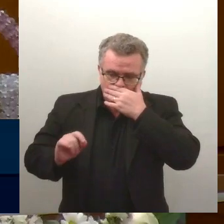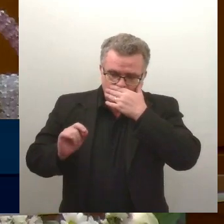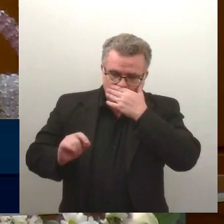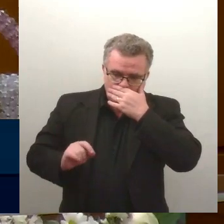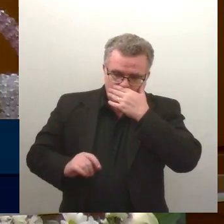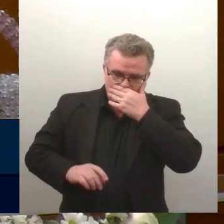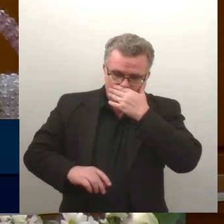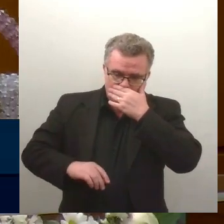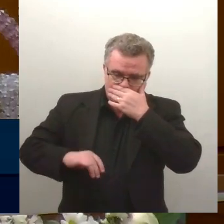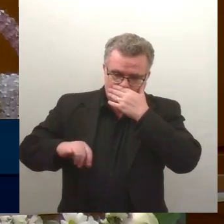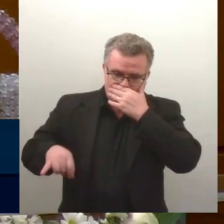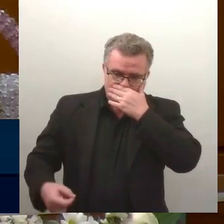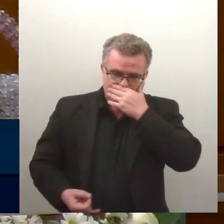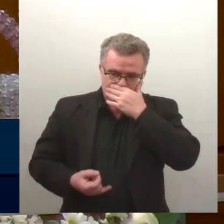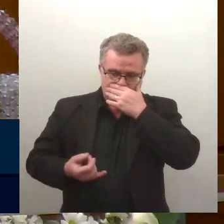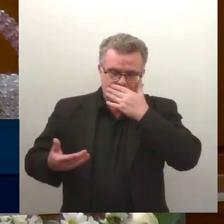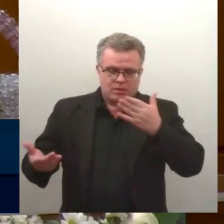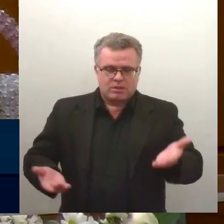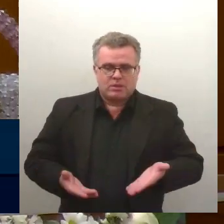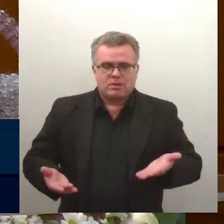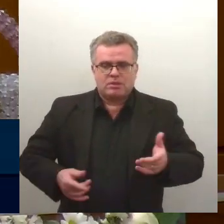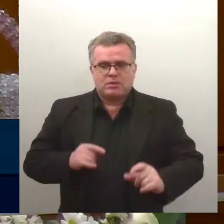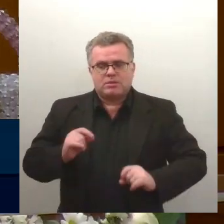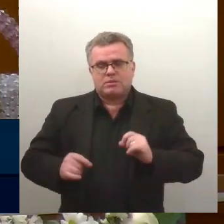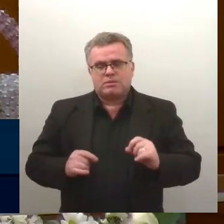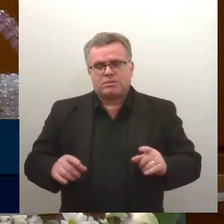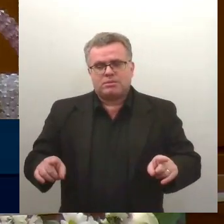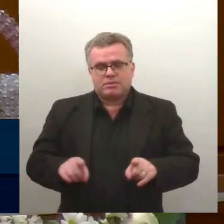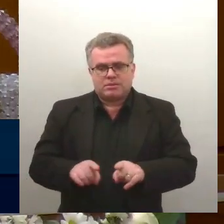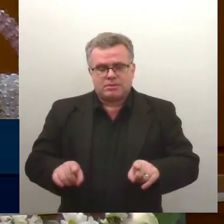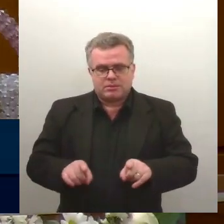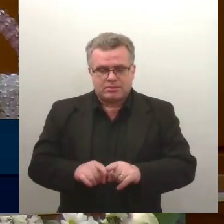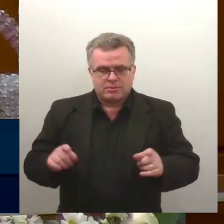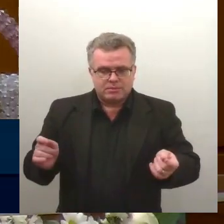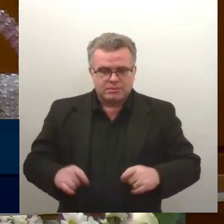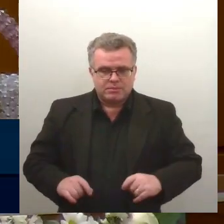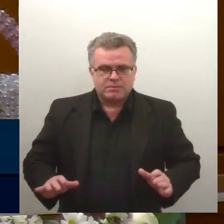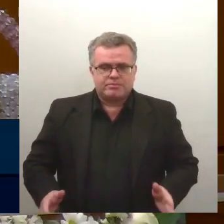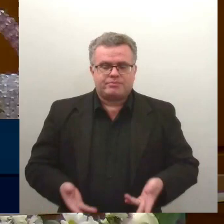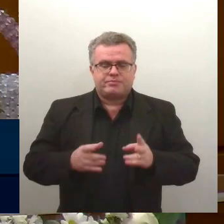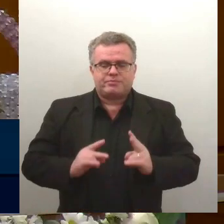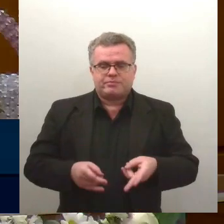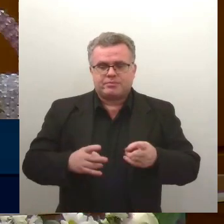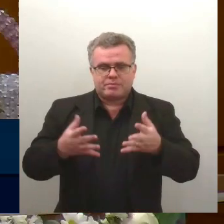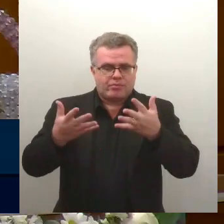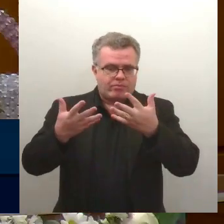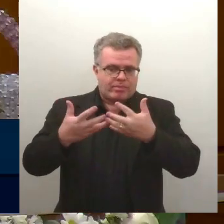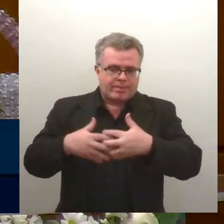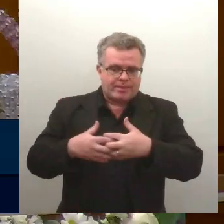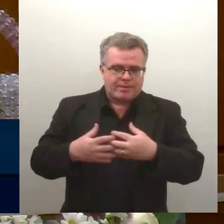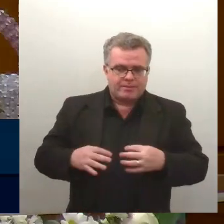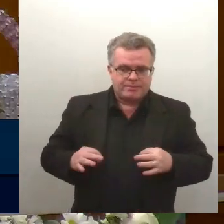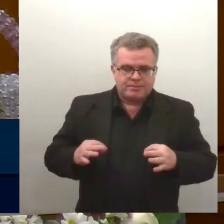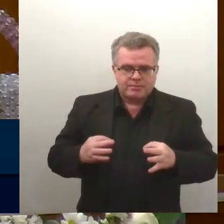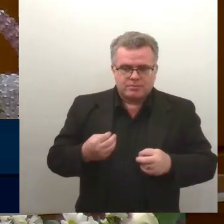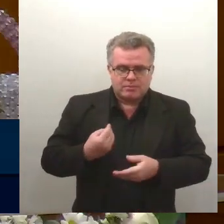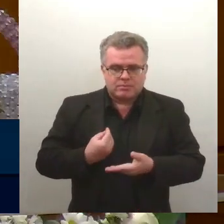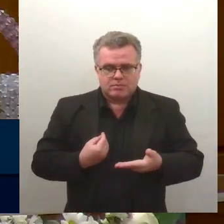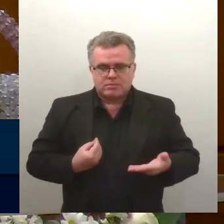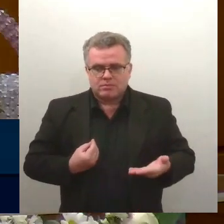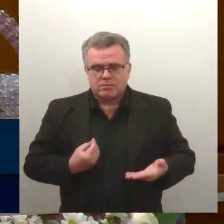também estimular a reflexão de todas e todos aqui presentes, e em especial a